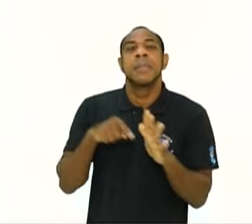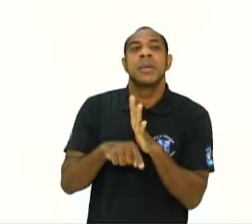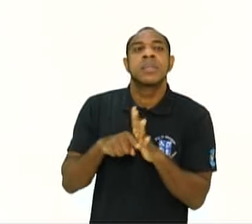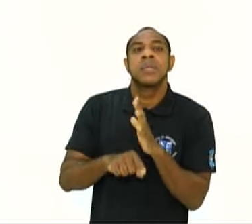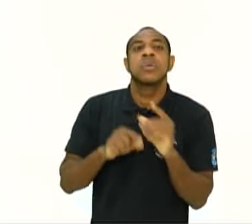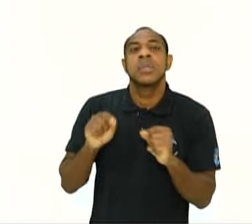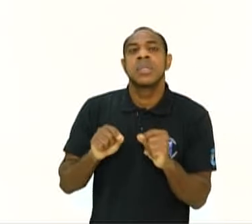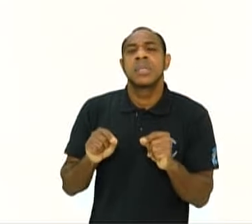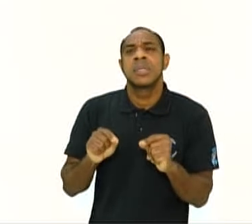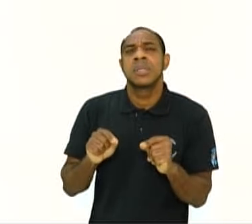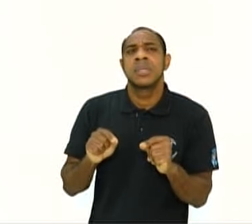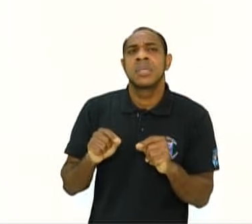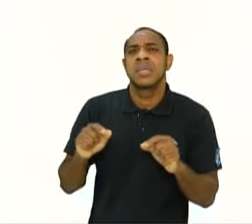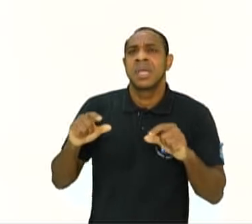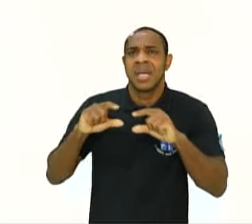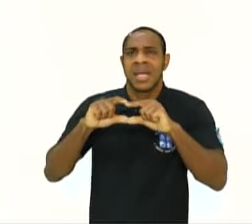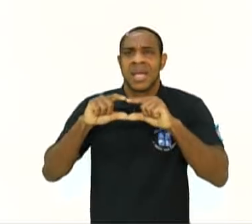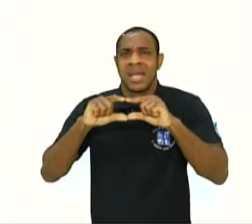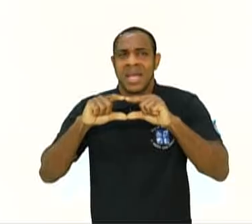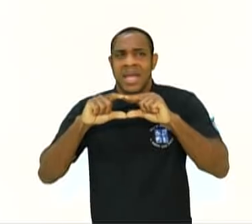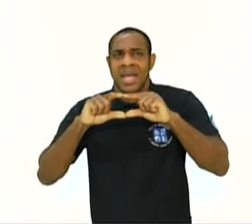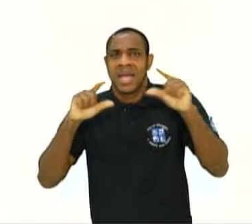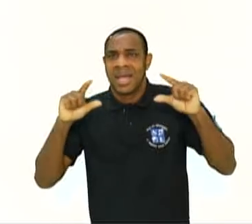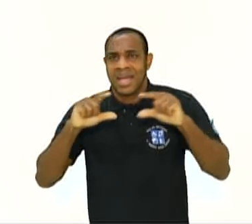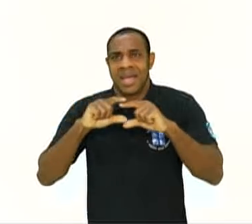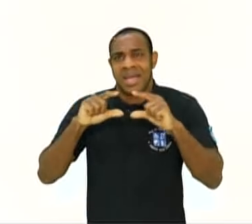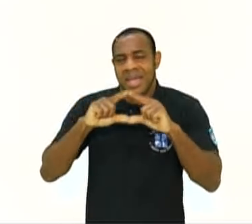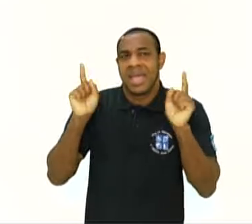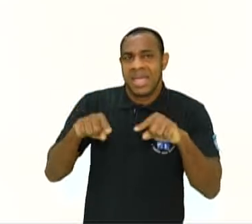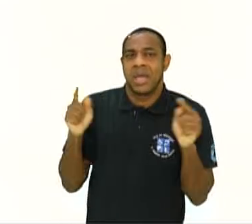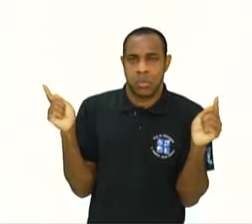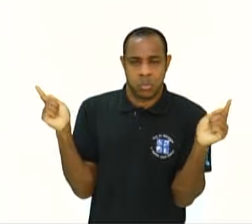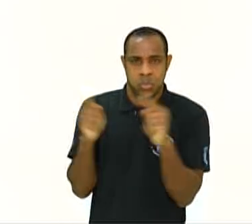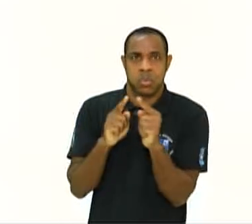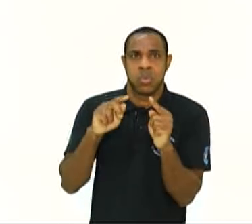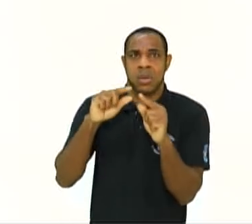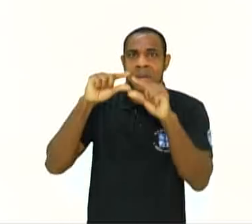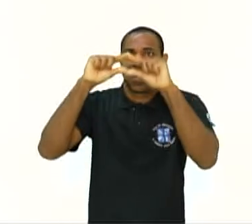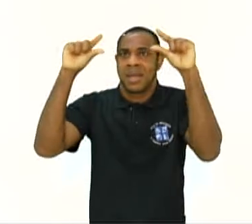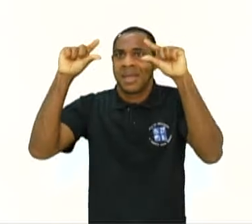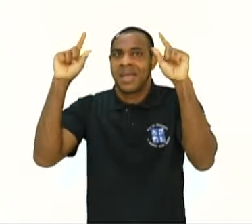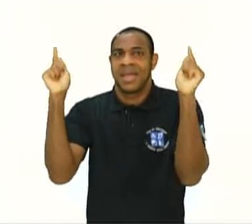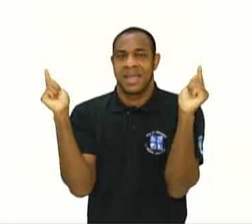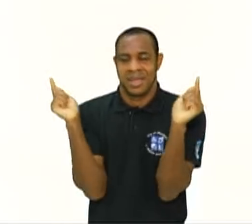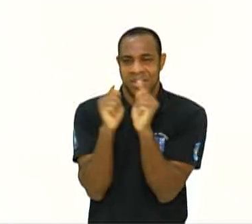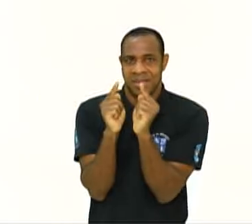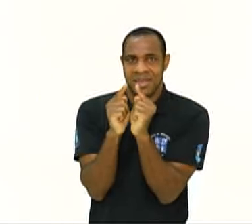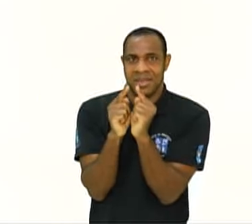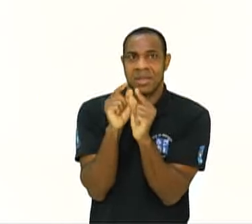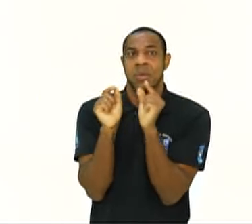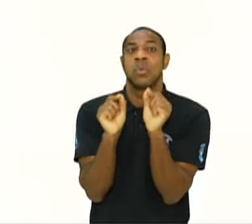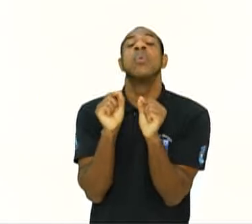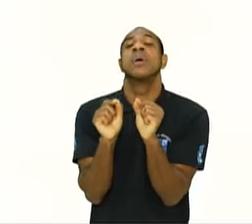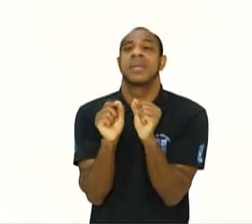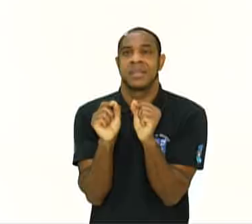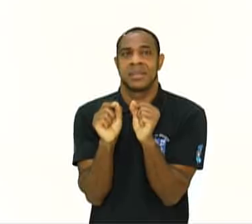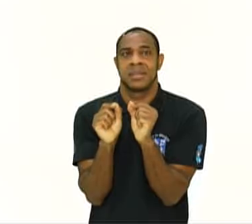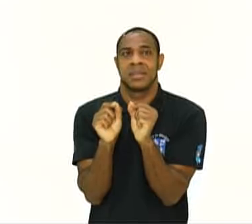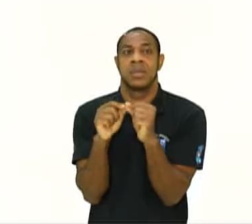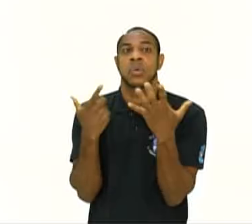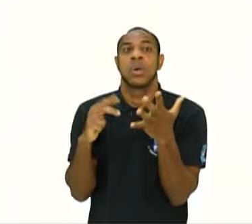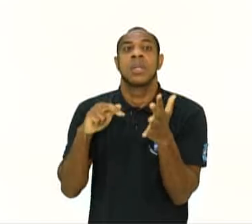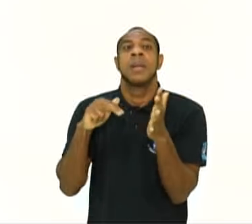que o termo Halloween é uma versão abreviada, uma versão diminuída de quê? Qual